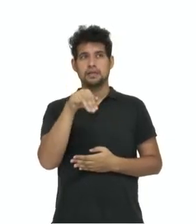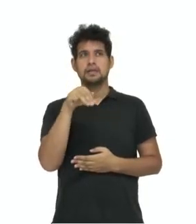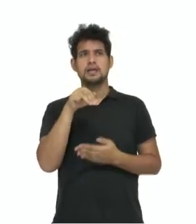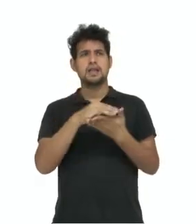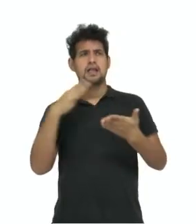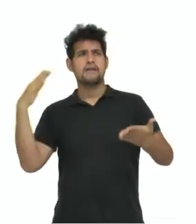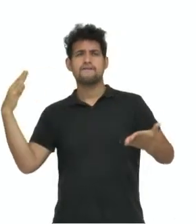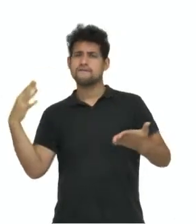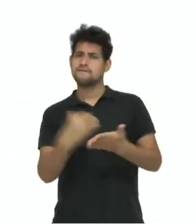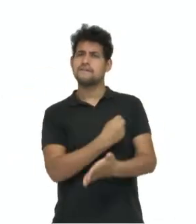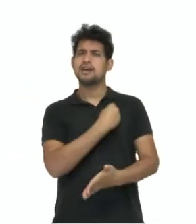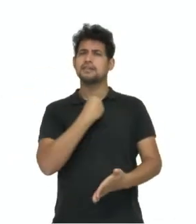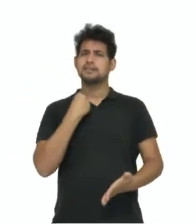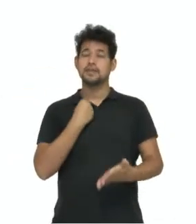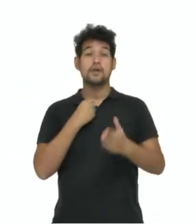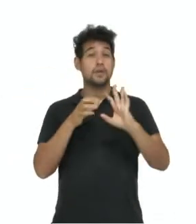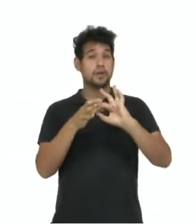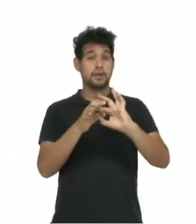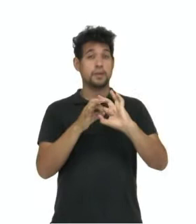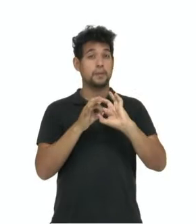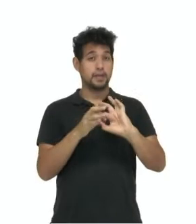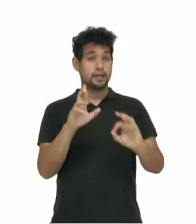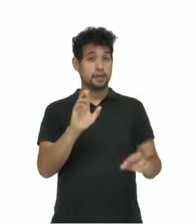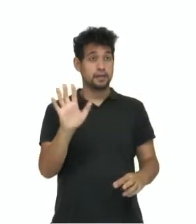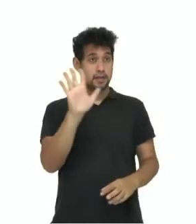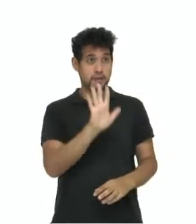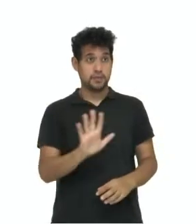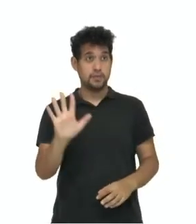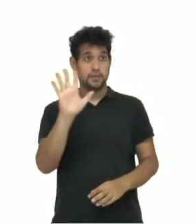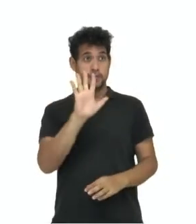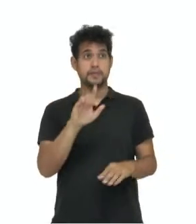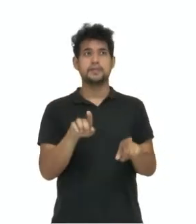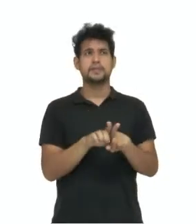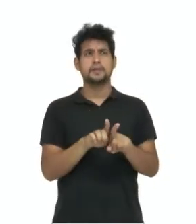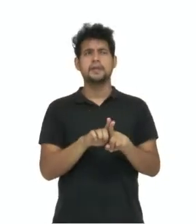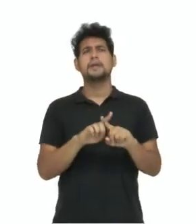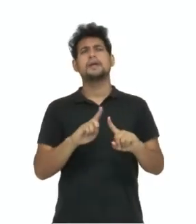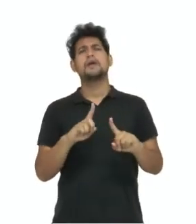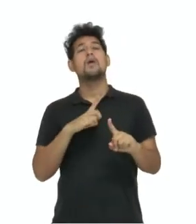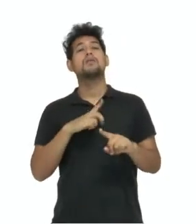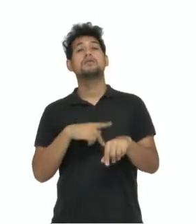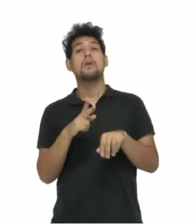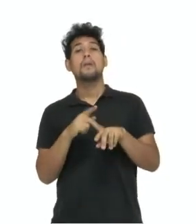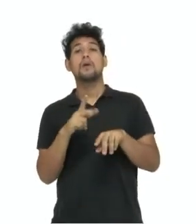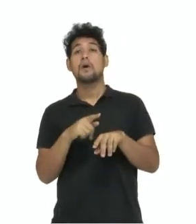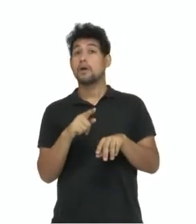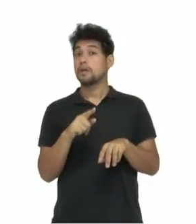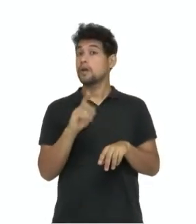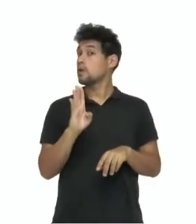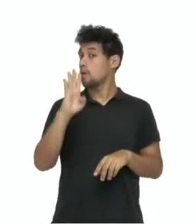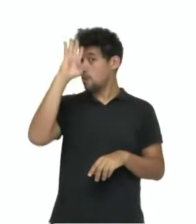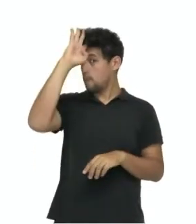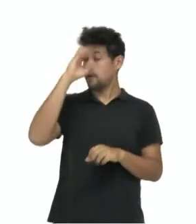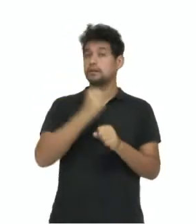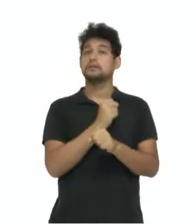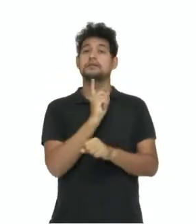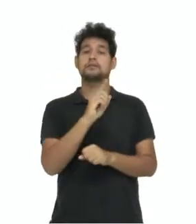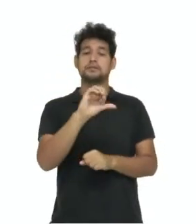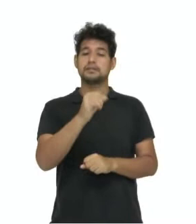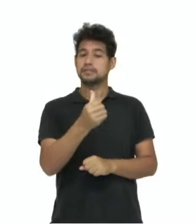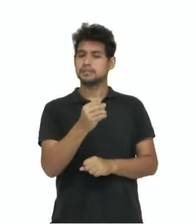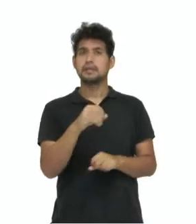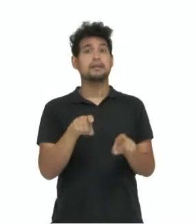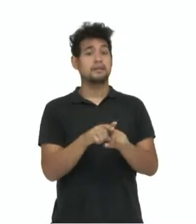1952, e de Melbourne, 1956, e ficou com a prata em Roma, 1960, e